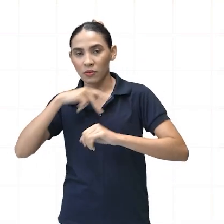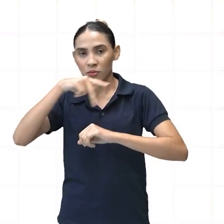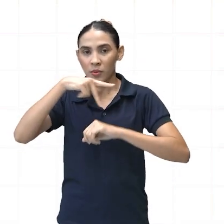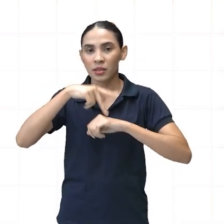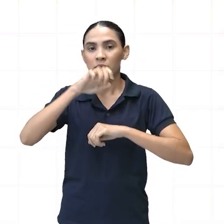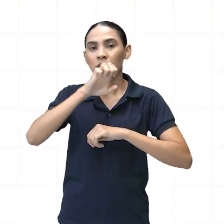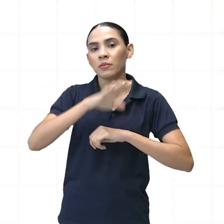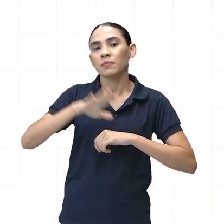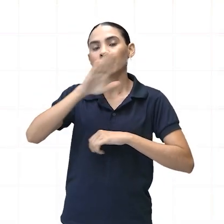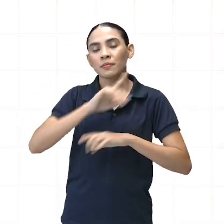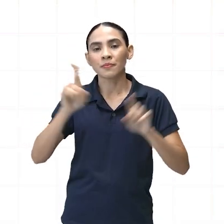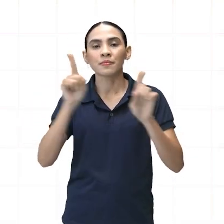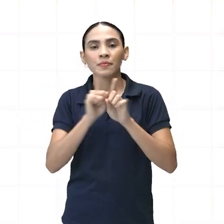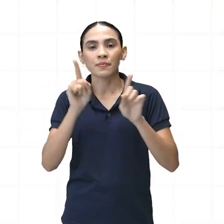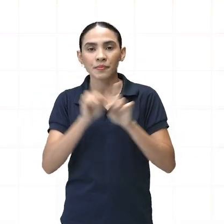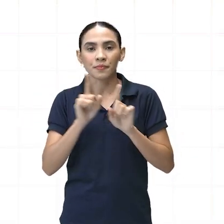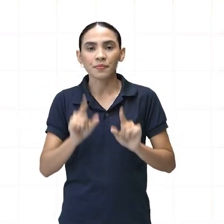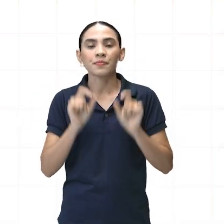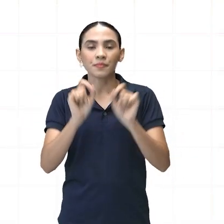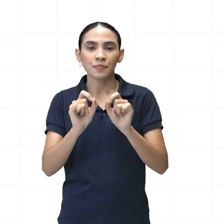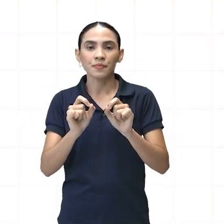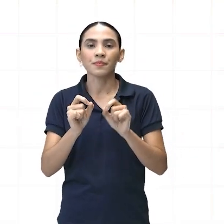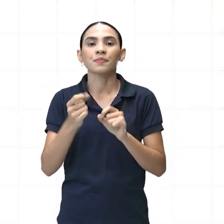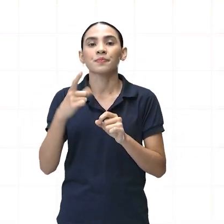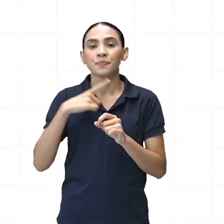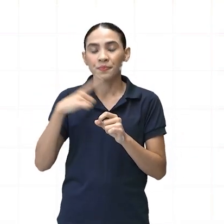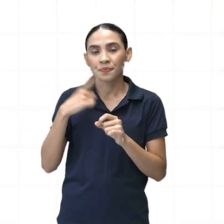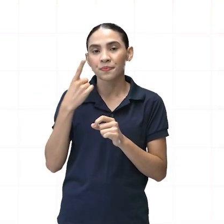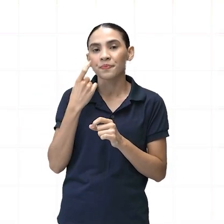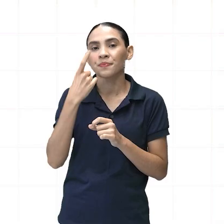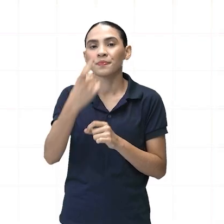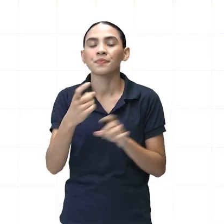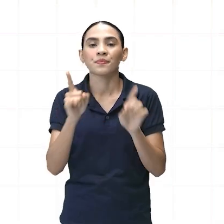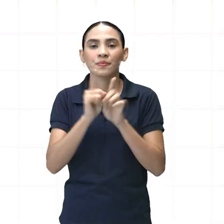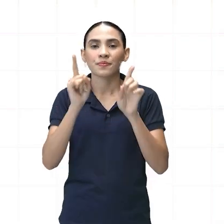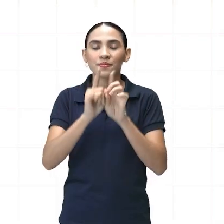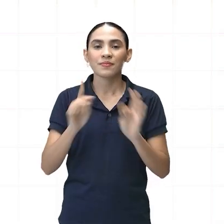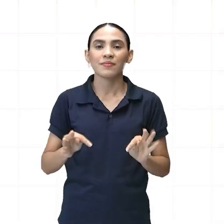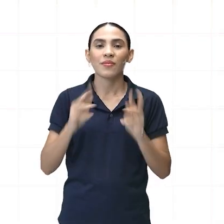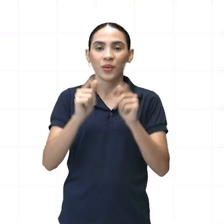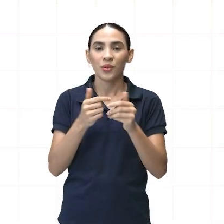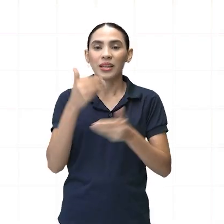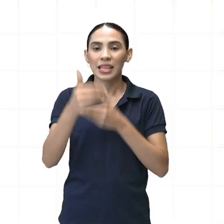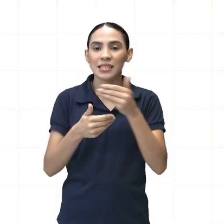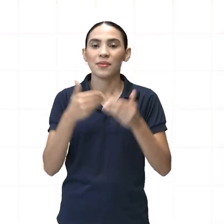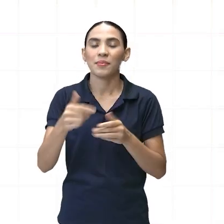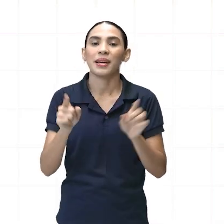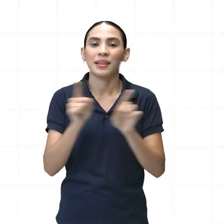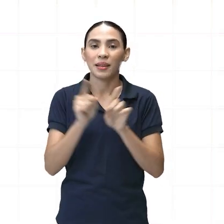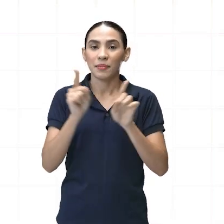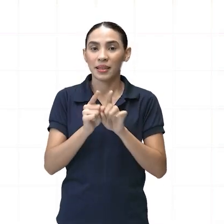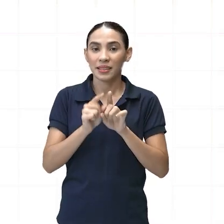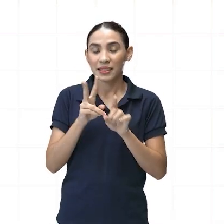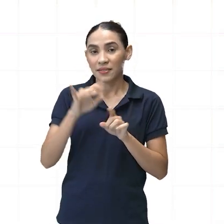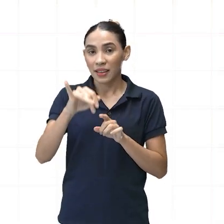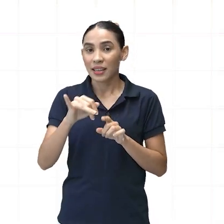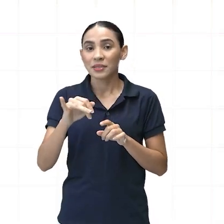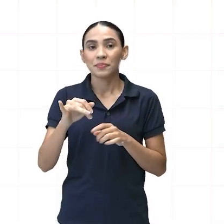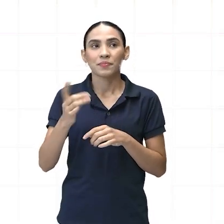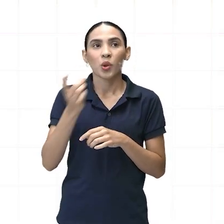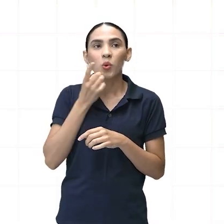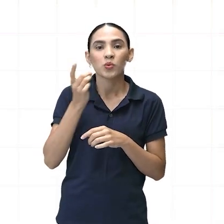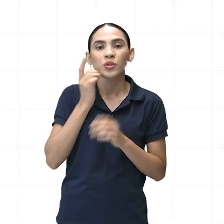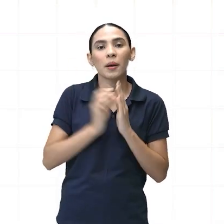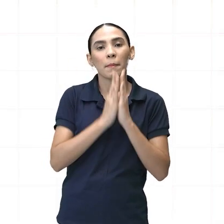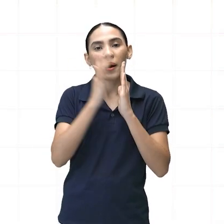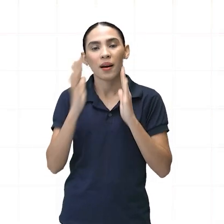países europeus, eles também estão em busca, né, de todo esse desenvolvimento que a cada dia que